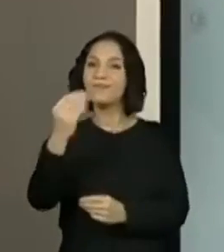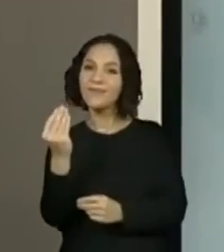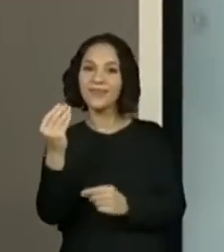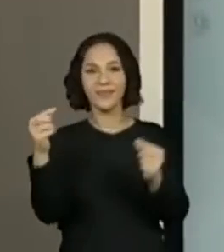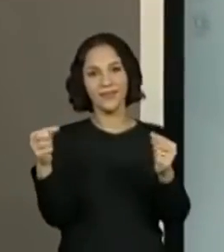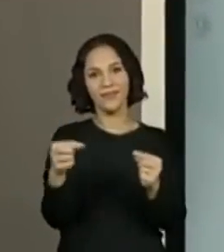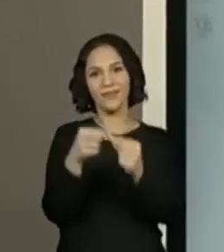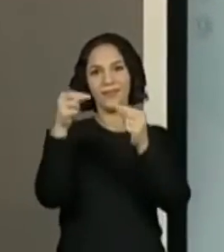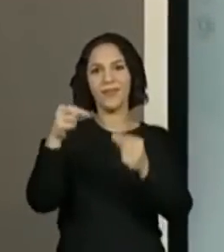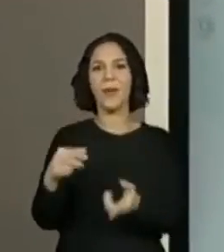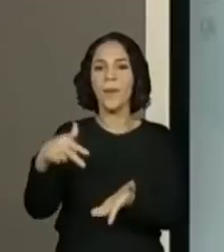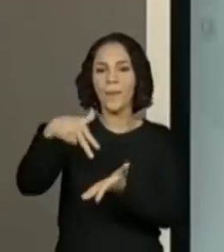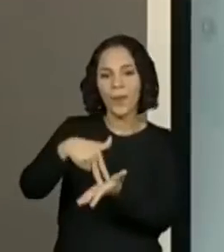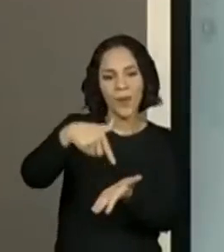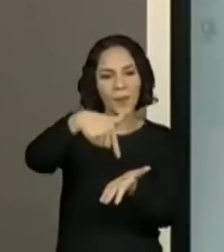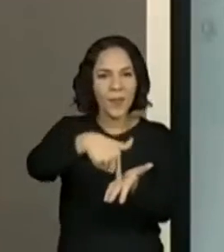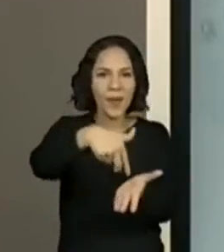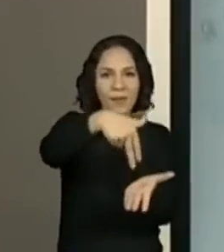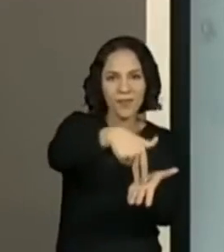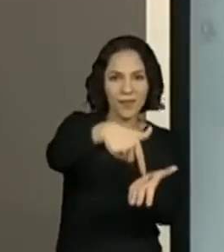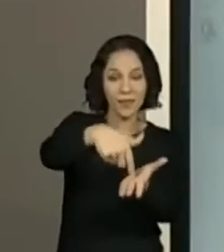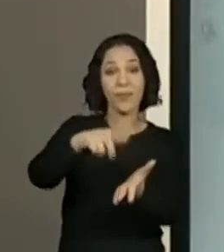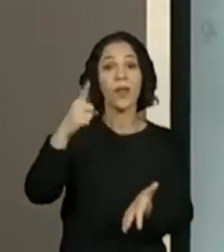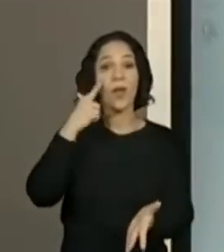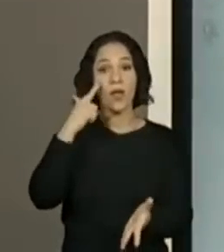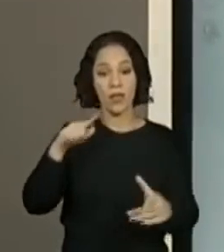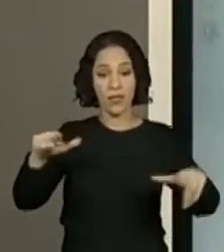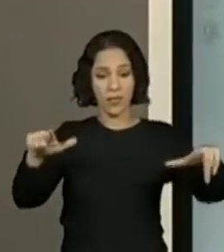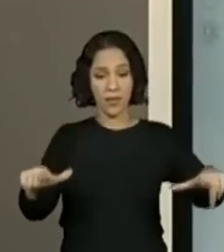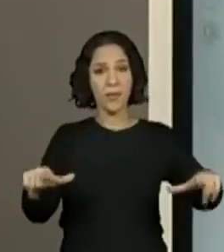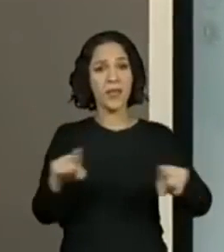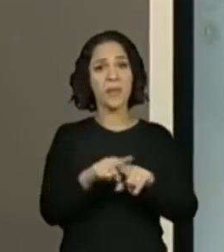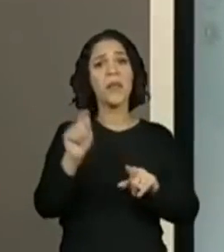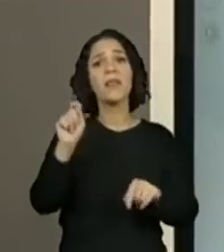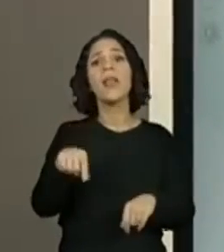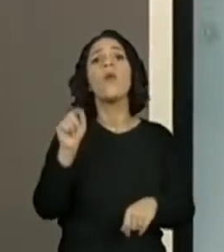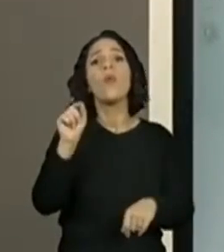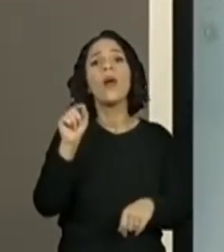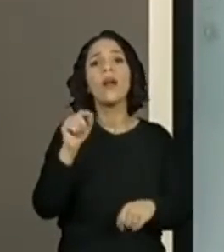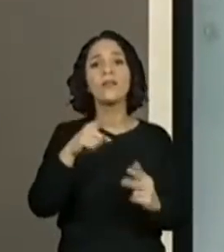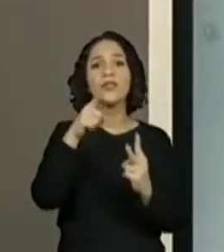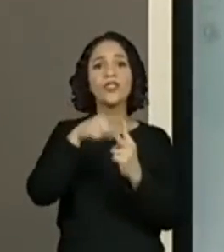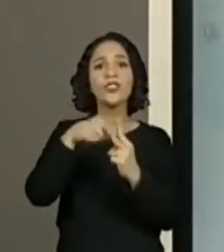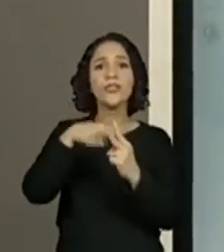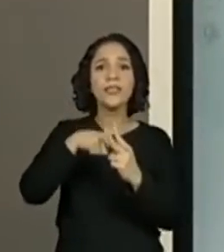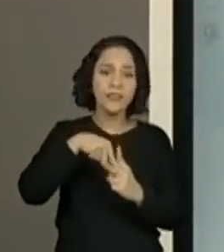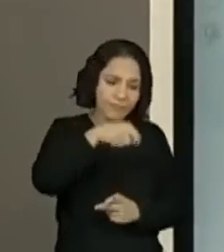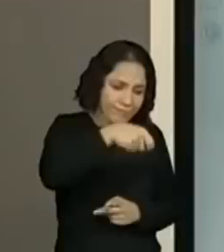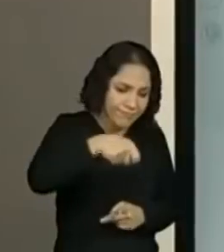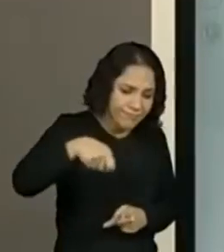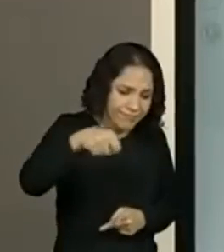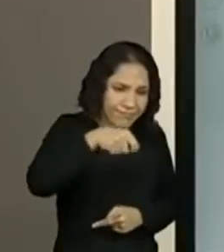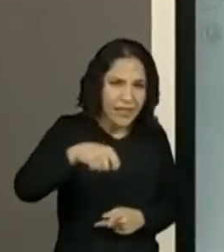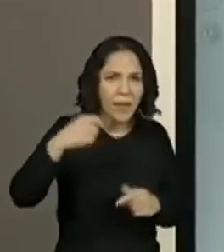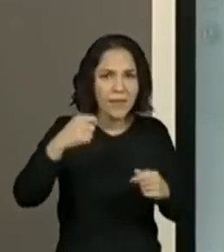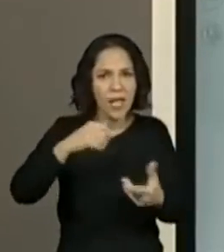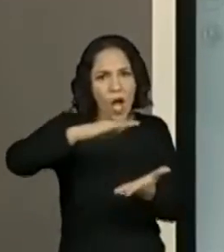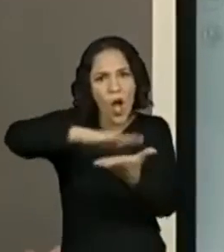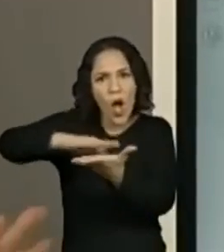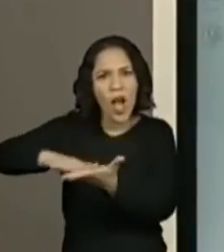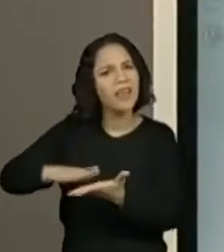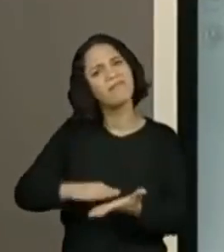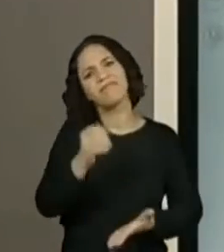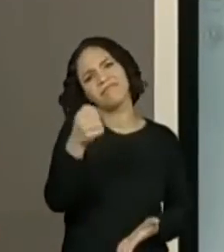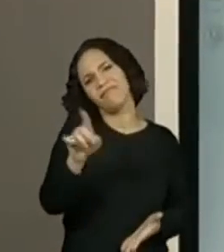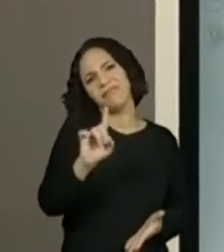vai ter que pular ou usar. O tapete também, você pode fazer no chão com giz, né? Não precisa ser assim coladinho,